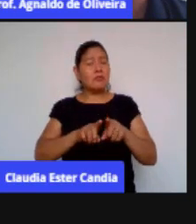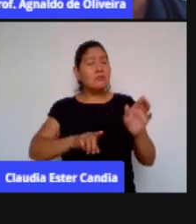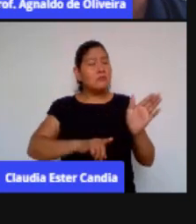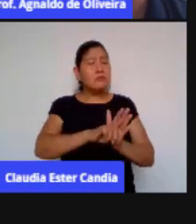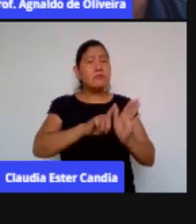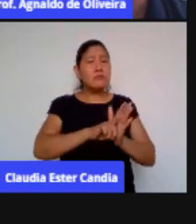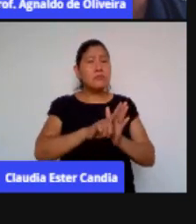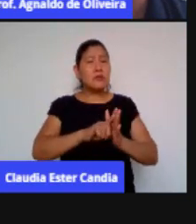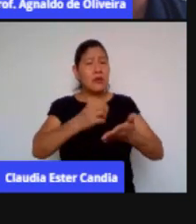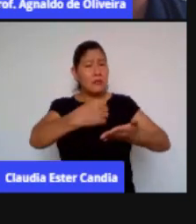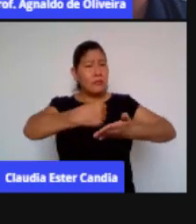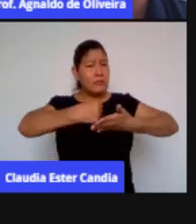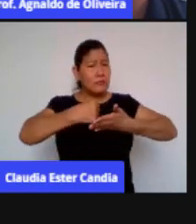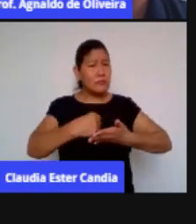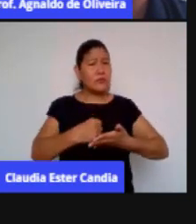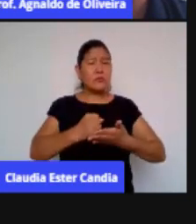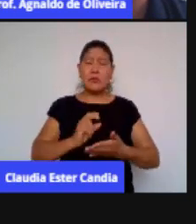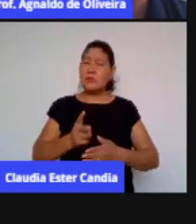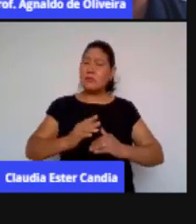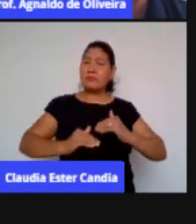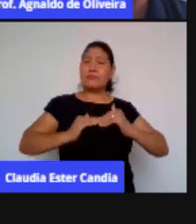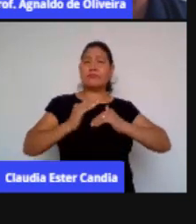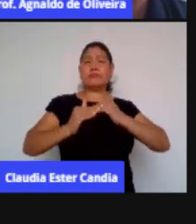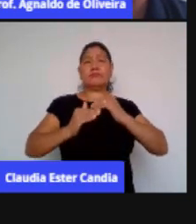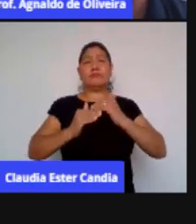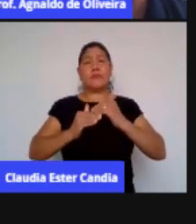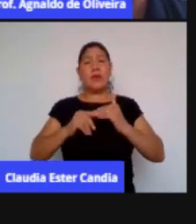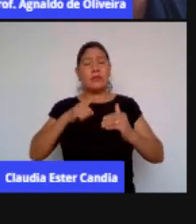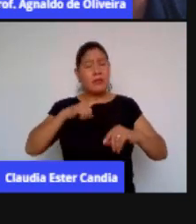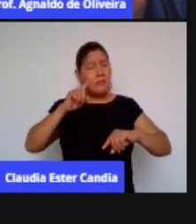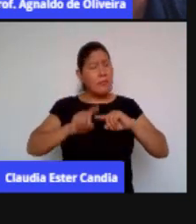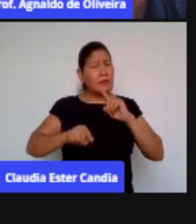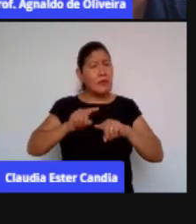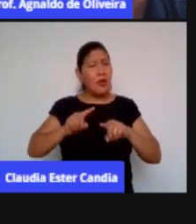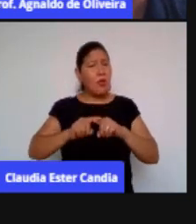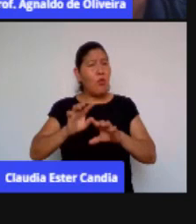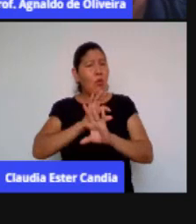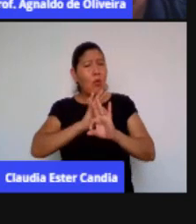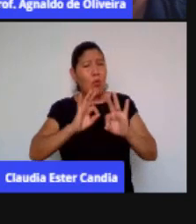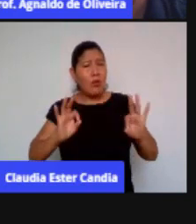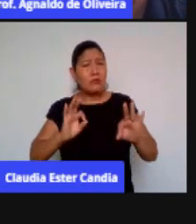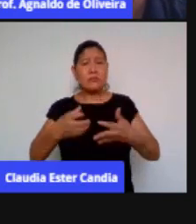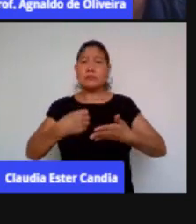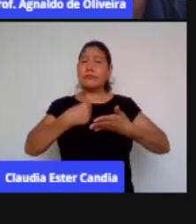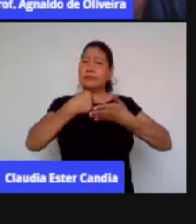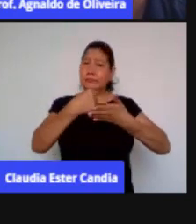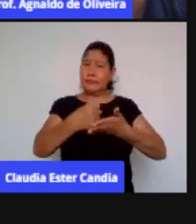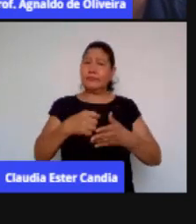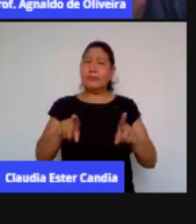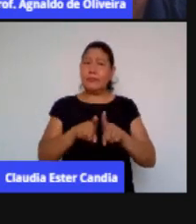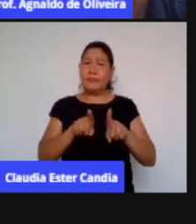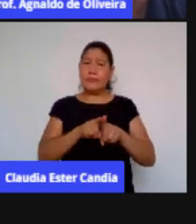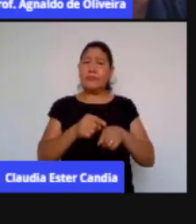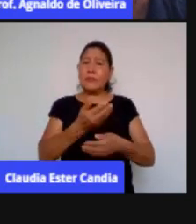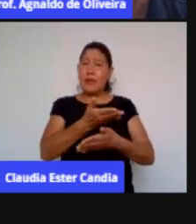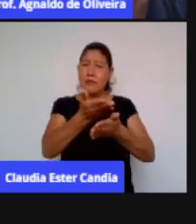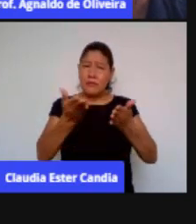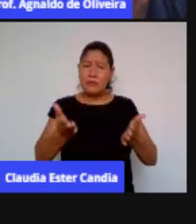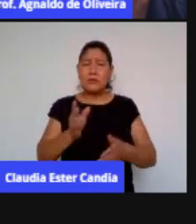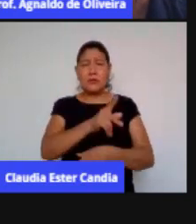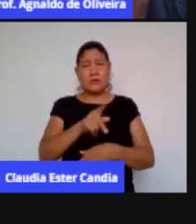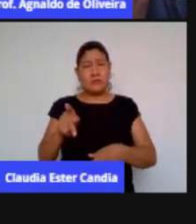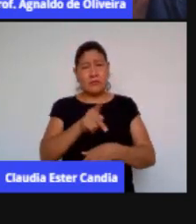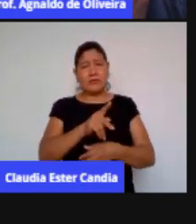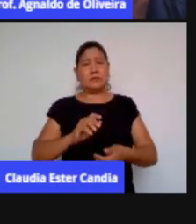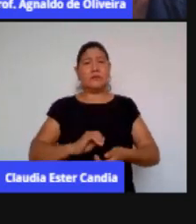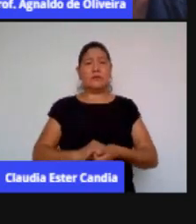nos ajuda muito a crescer. Então, tem vários materiais bons que os professores fizeram aí, que pode ser utilizado por outros professores na